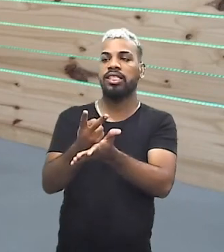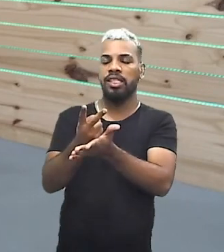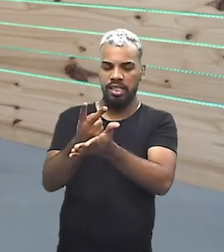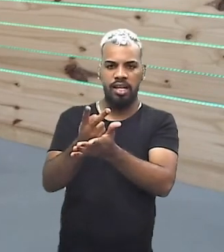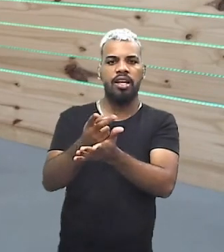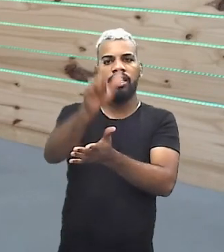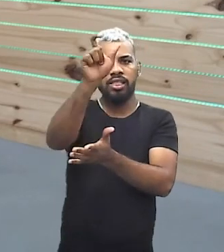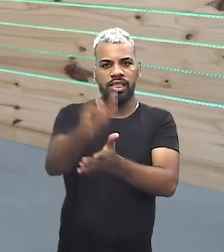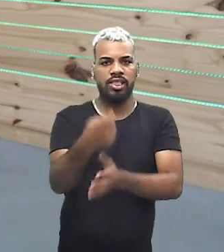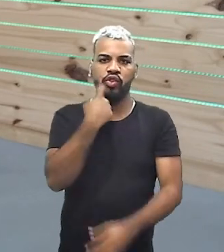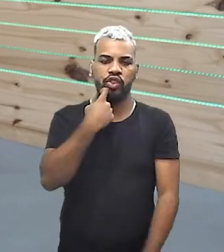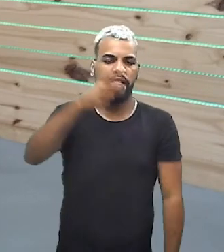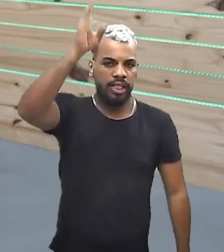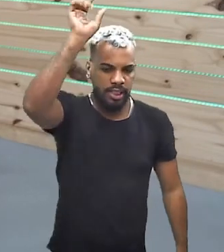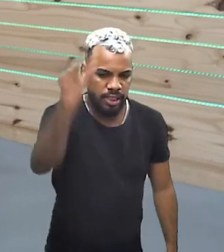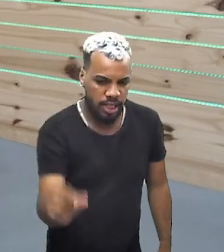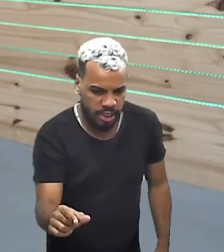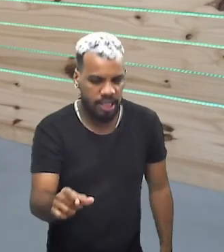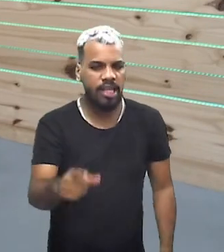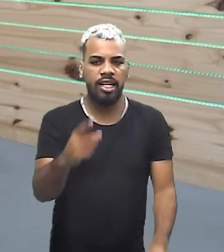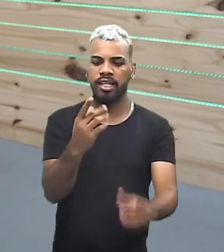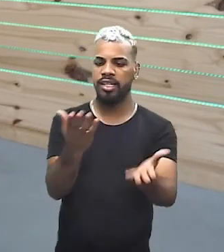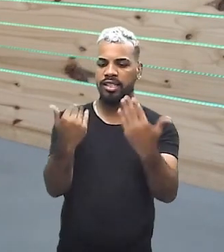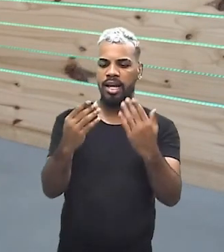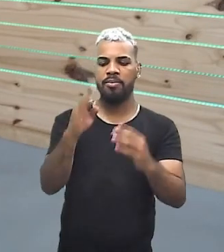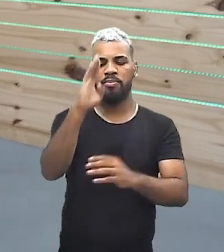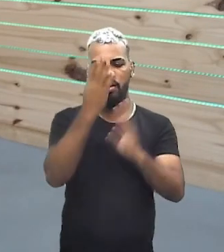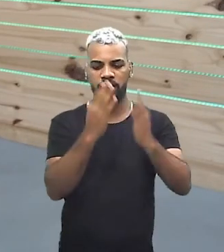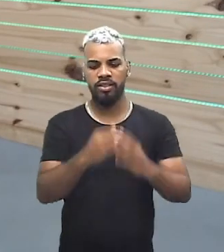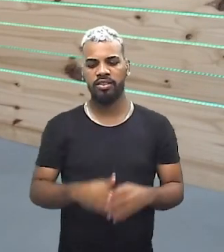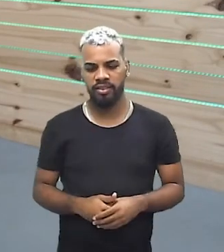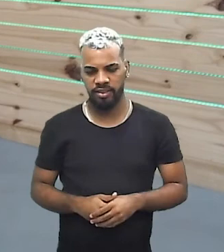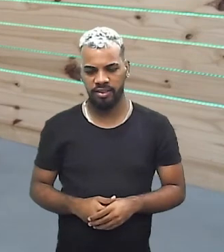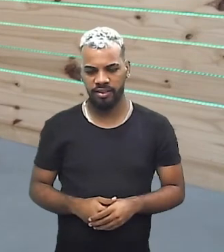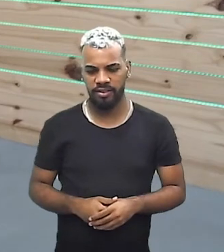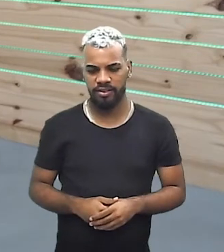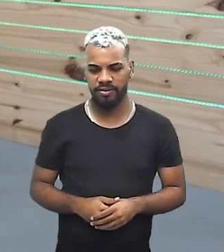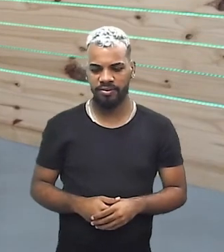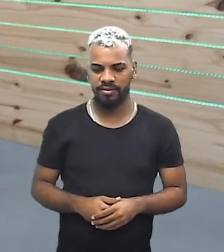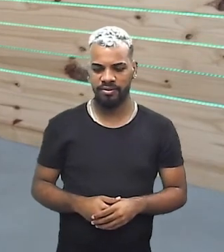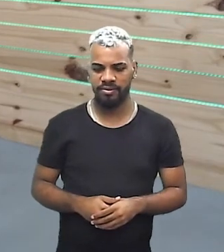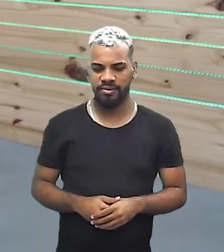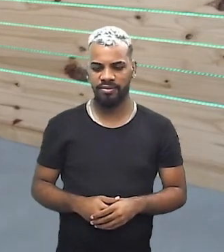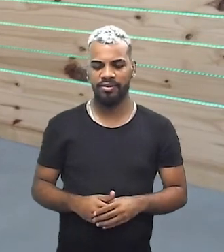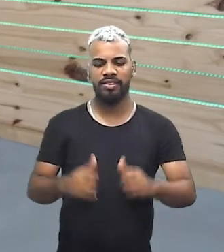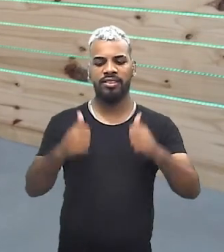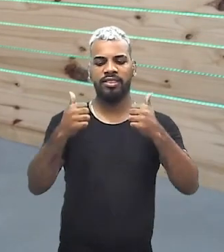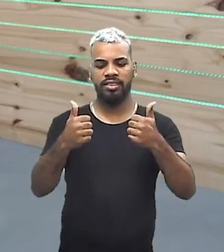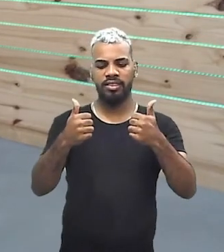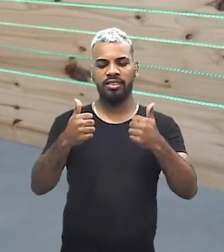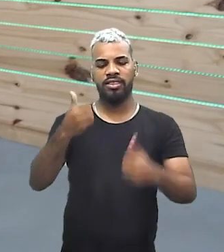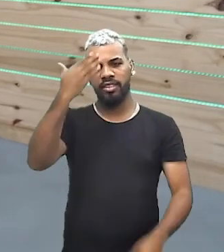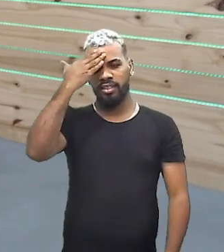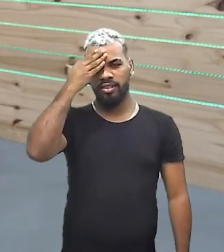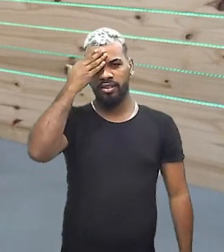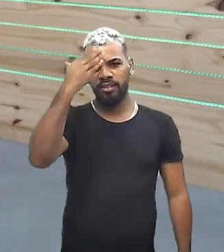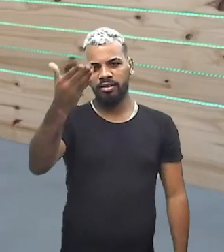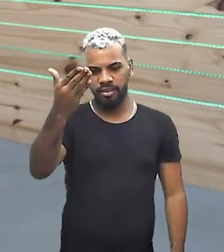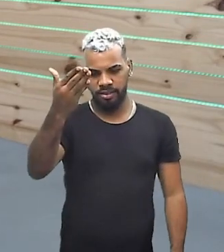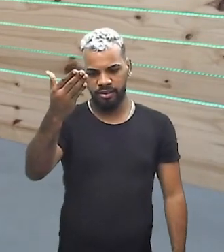vocês têm esse encontro aqui de biologia comigo beleza eu quero que vocês gabarito e a prova Tranquilo então galera Valeu pela atenção